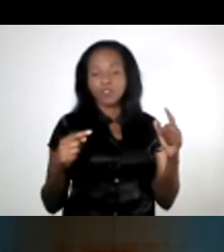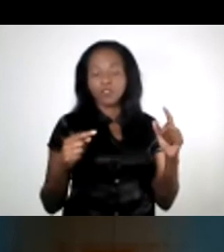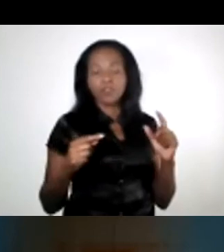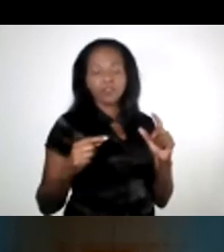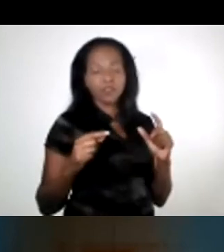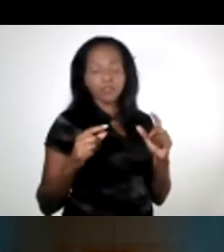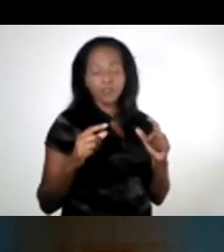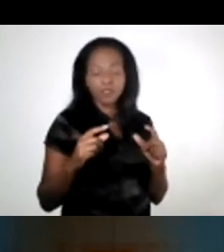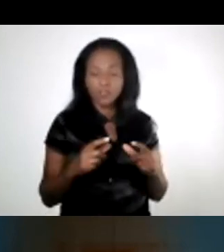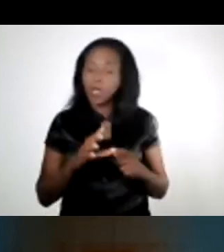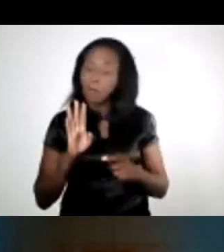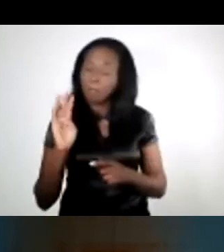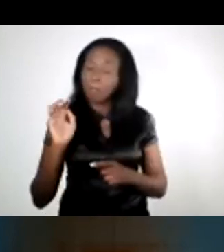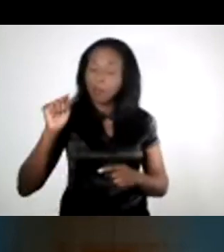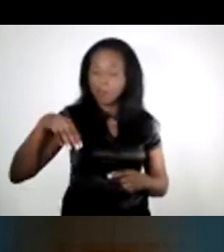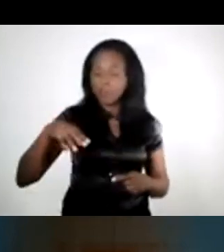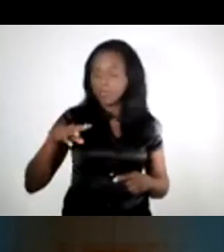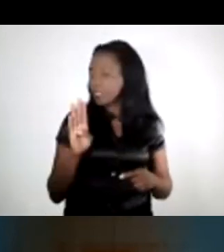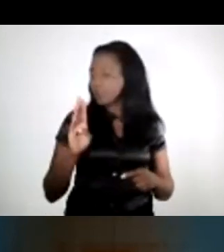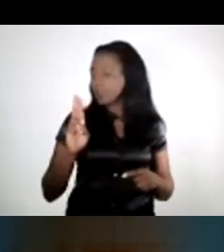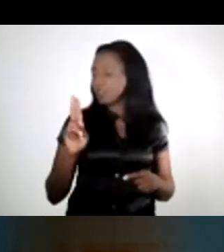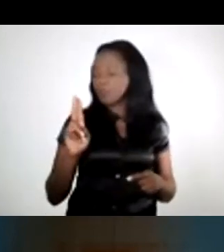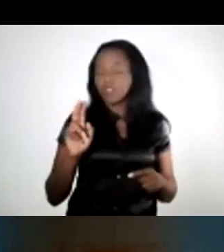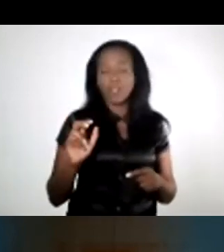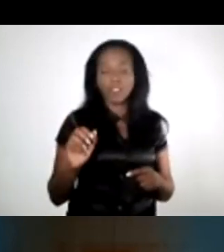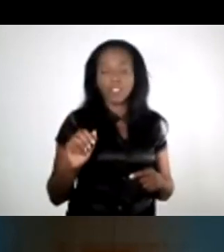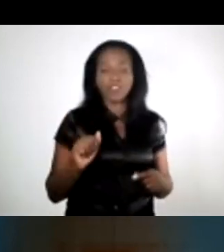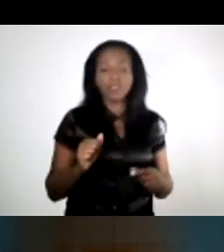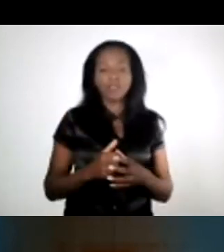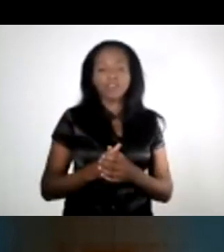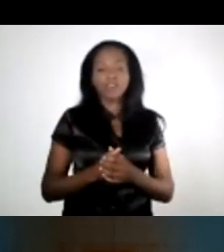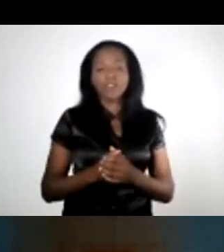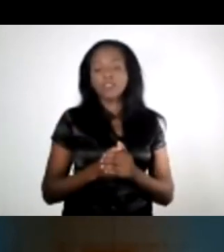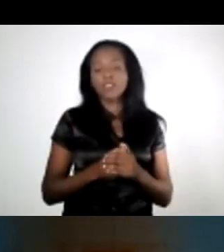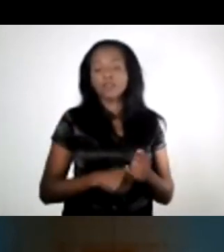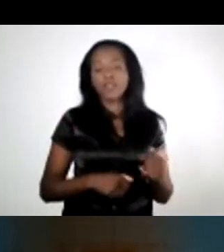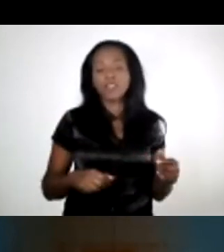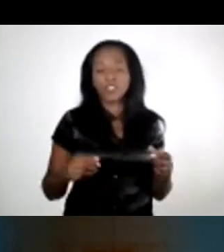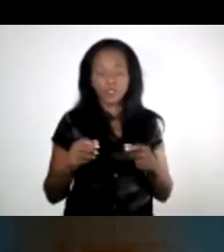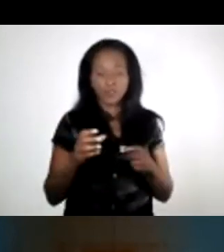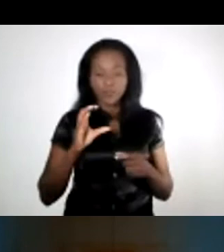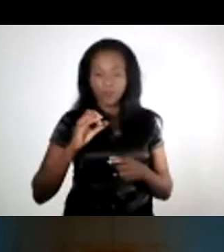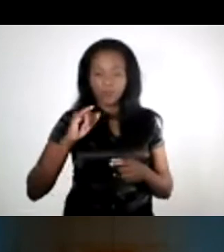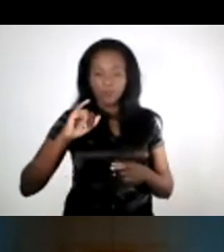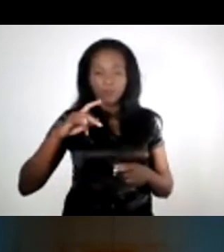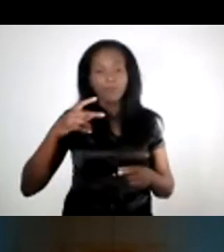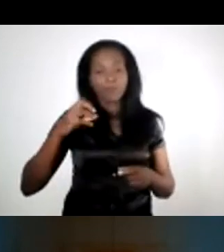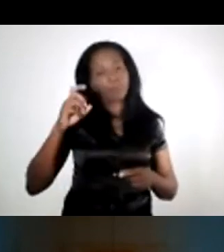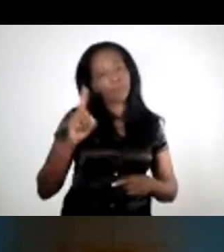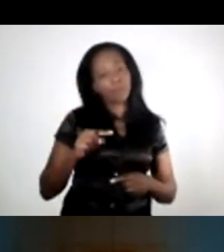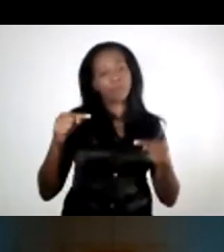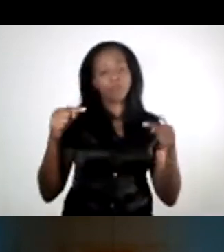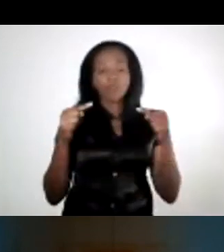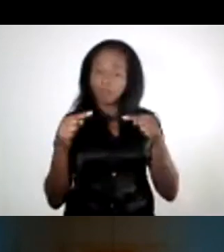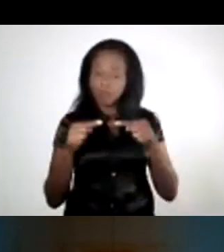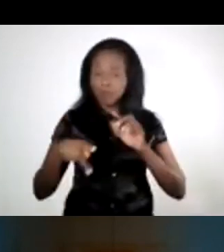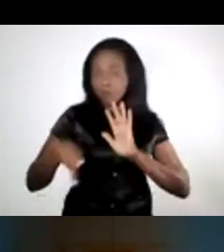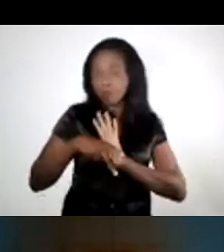bambu quanto de cipó, que é nativo da Mata